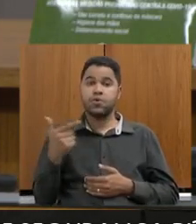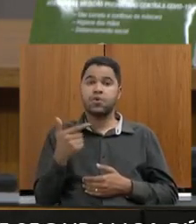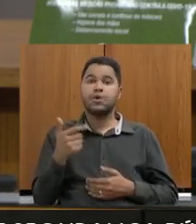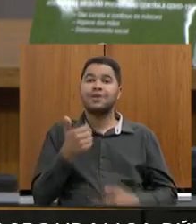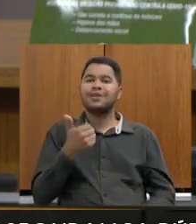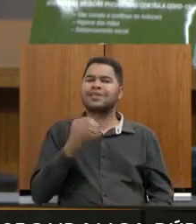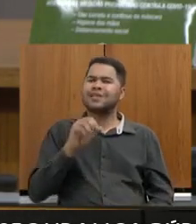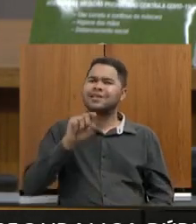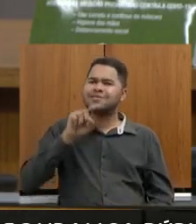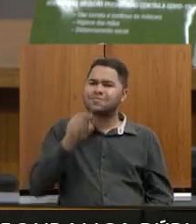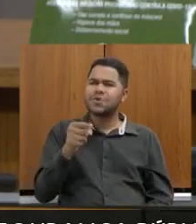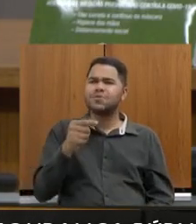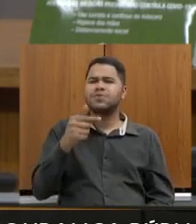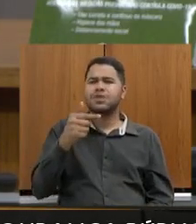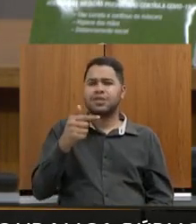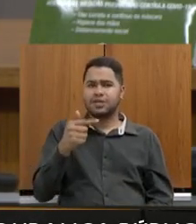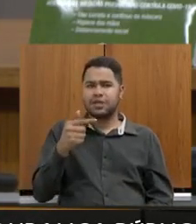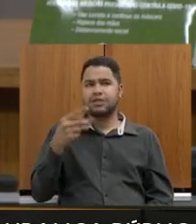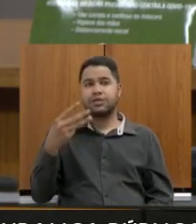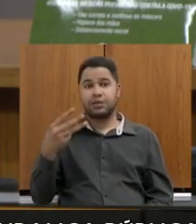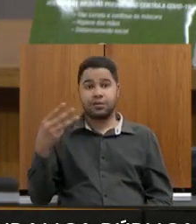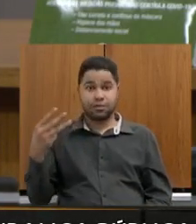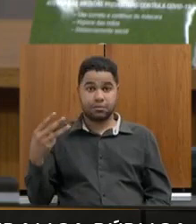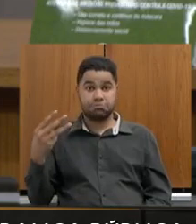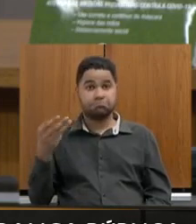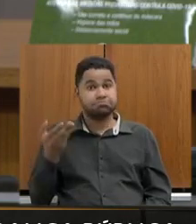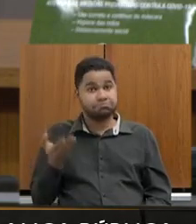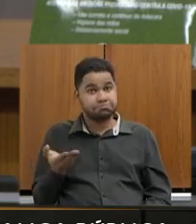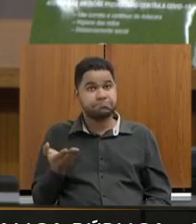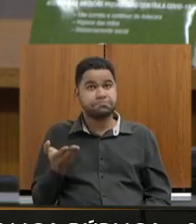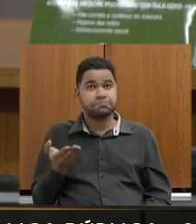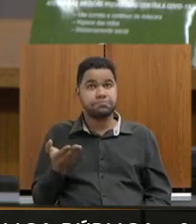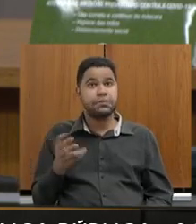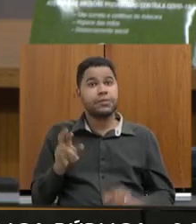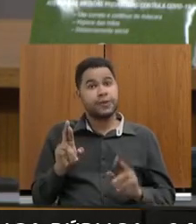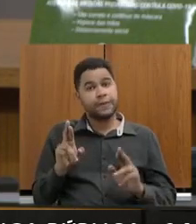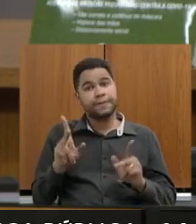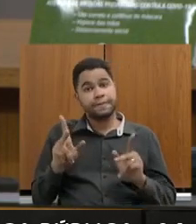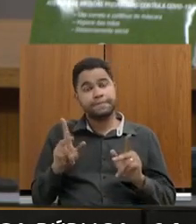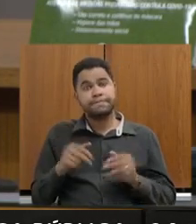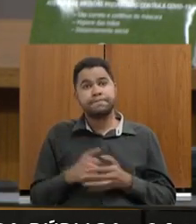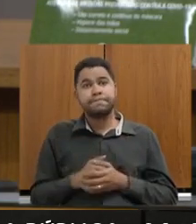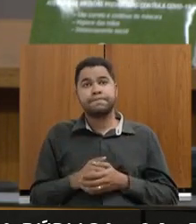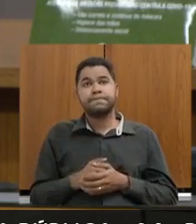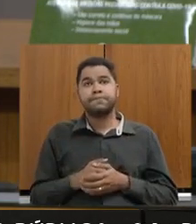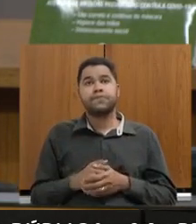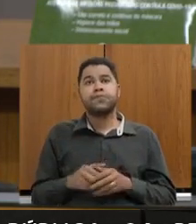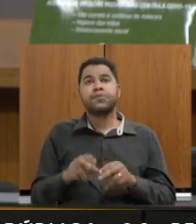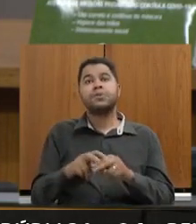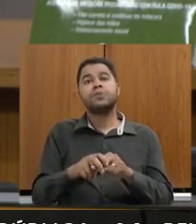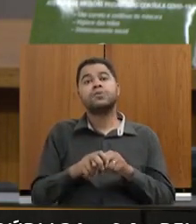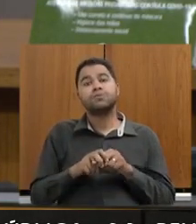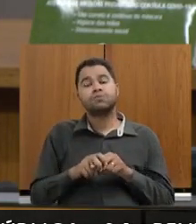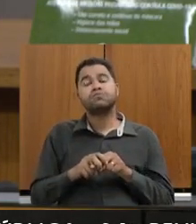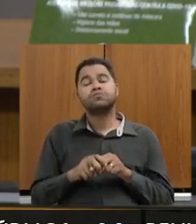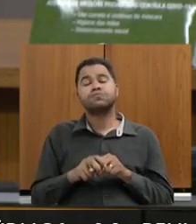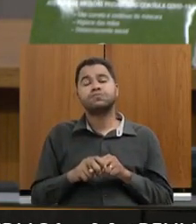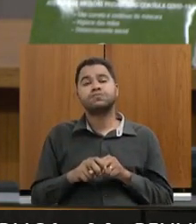com 10733 tão essa diferença é justamente